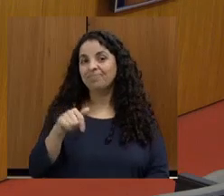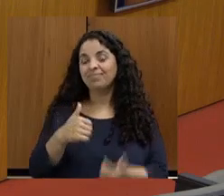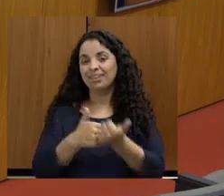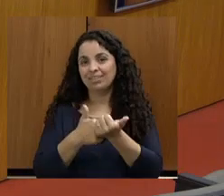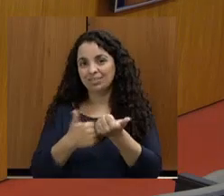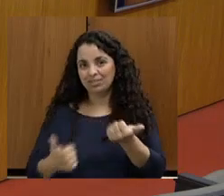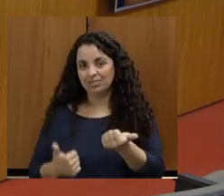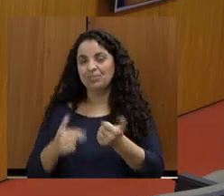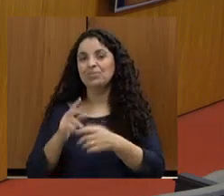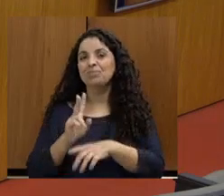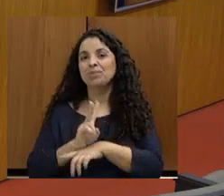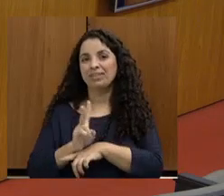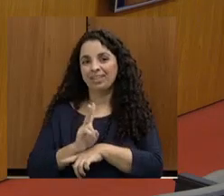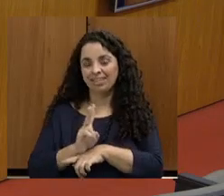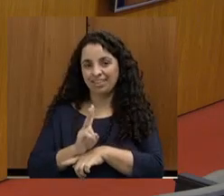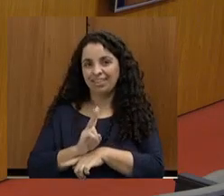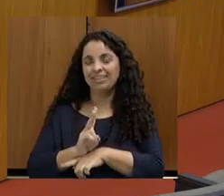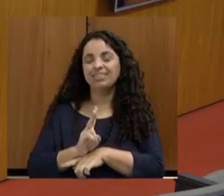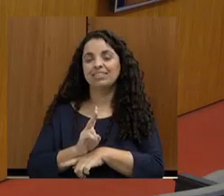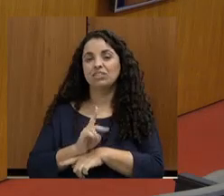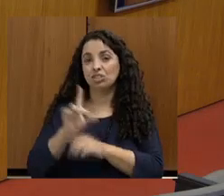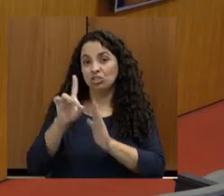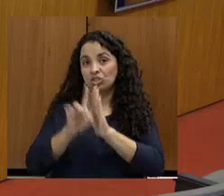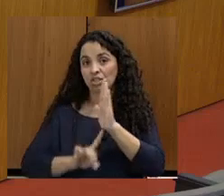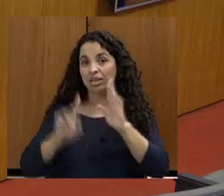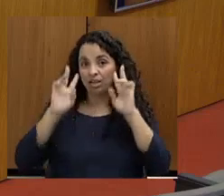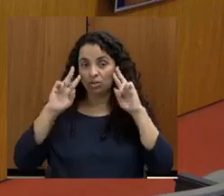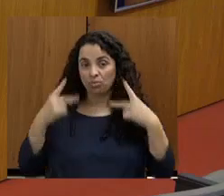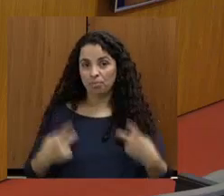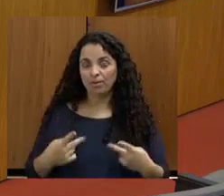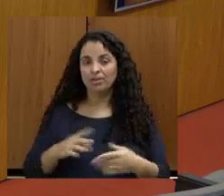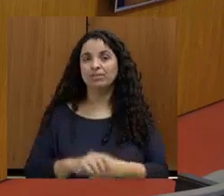Humanos, que, nesse ato, representa o subsecretário do Hílio.